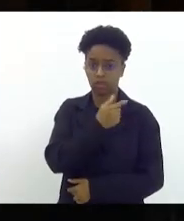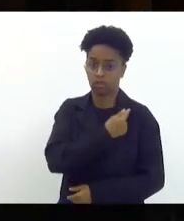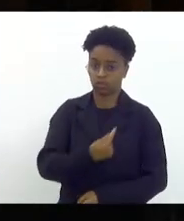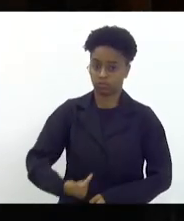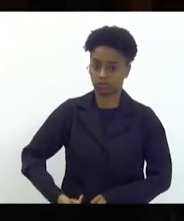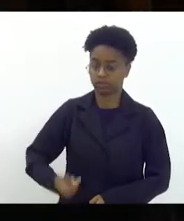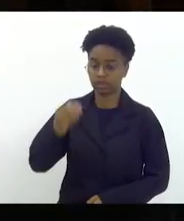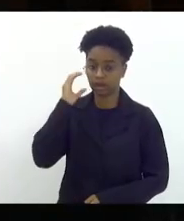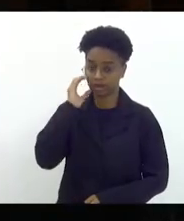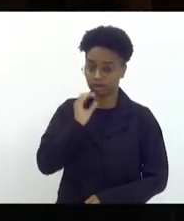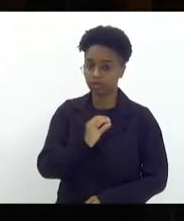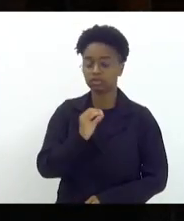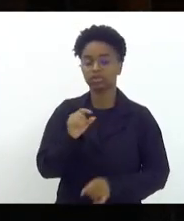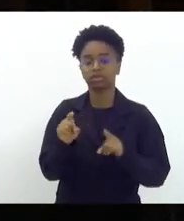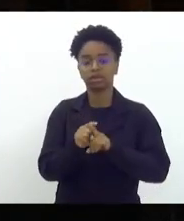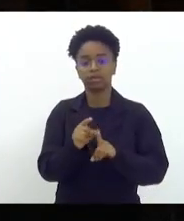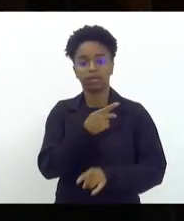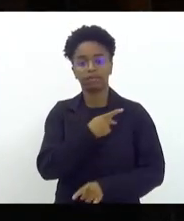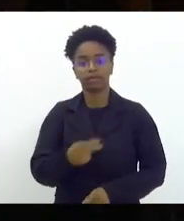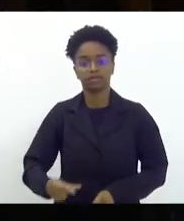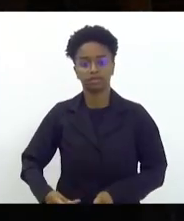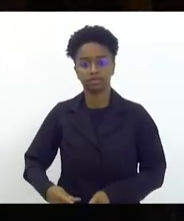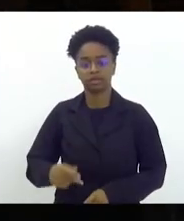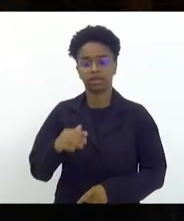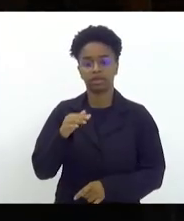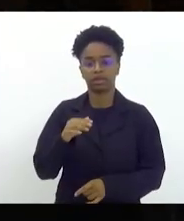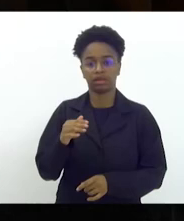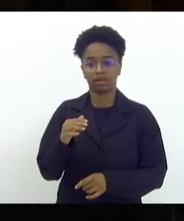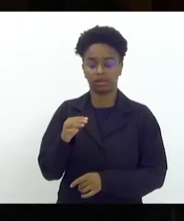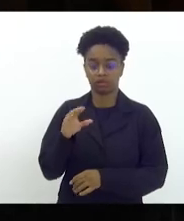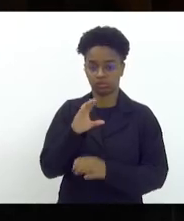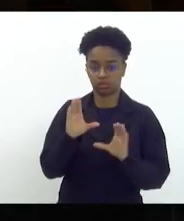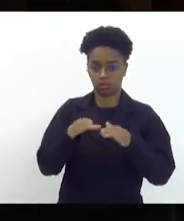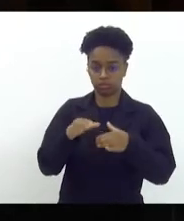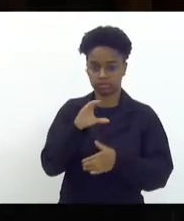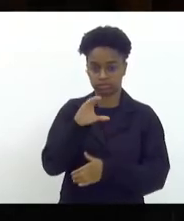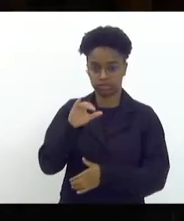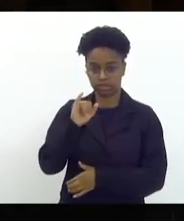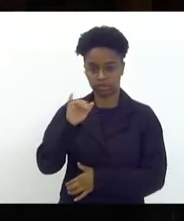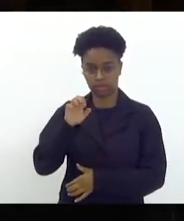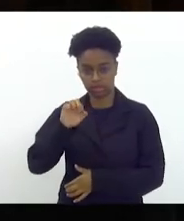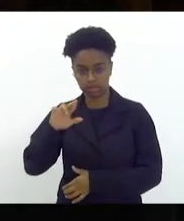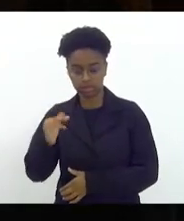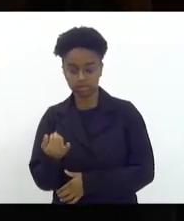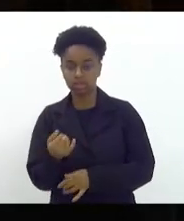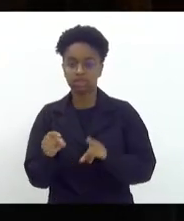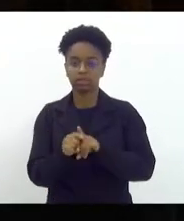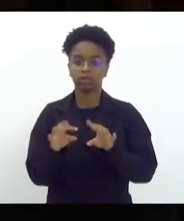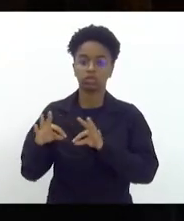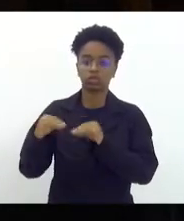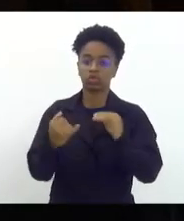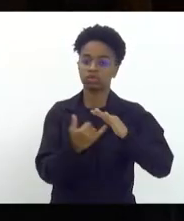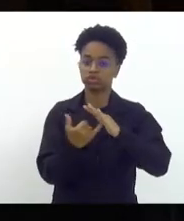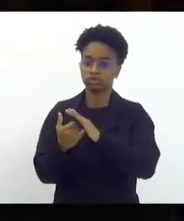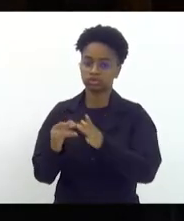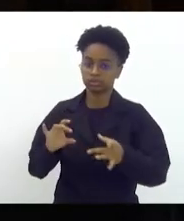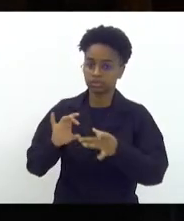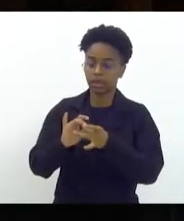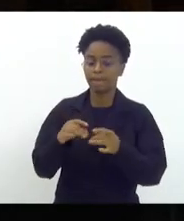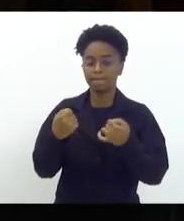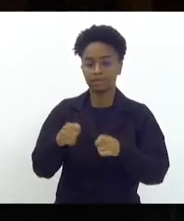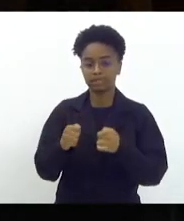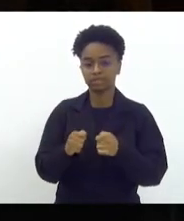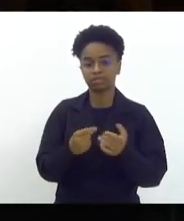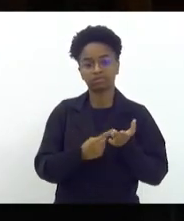governador Cláudio Castro da presidência da fundação CCR e de todas as instituições vinculadas para que haja um pacto